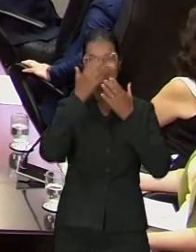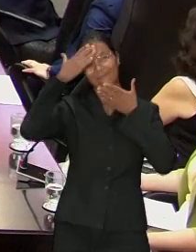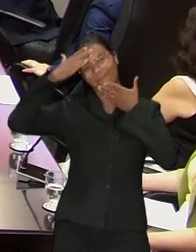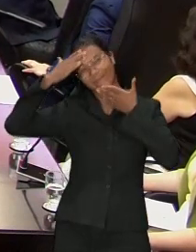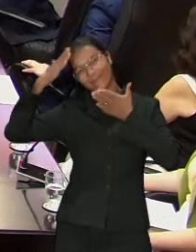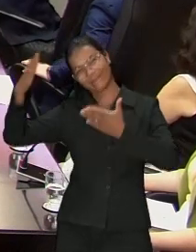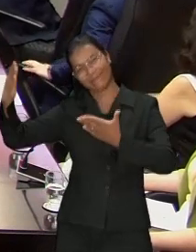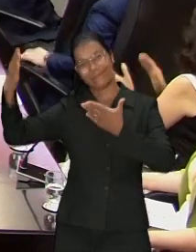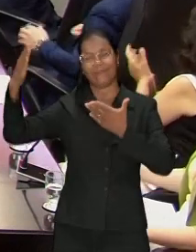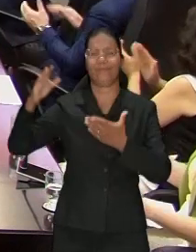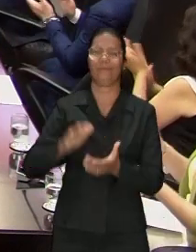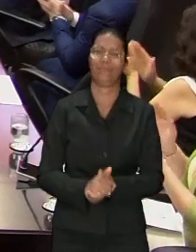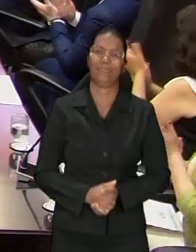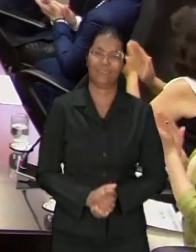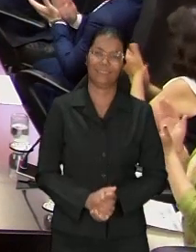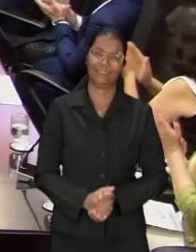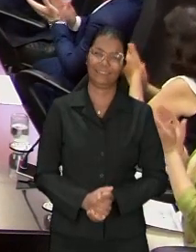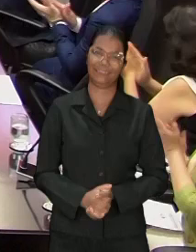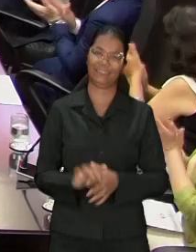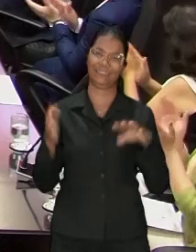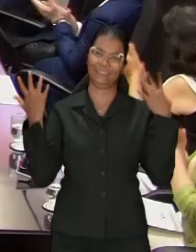obrigado.